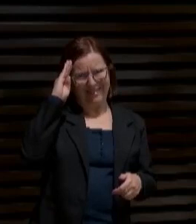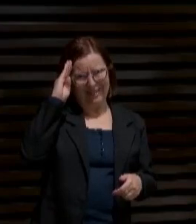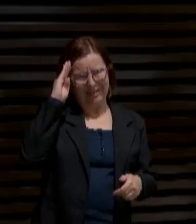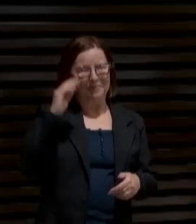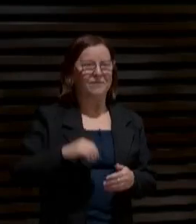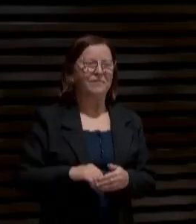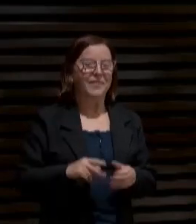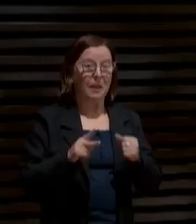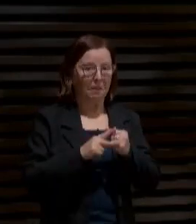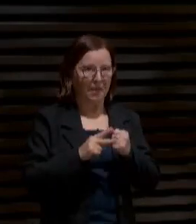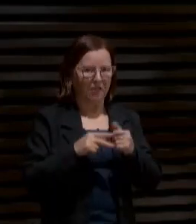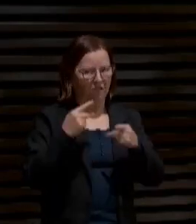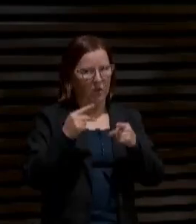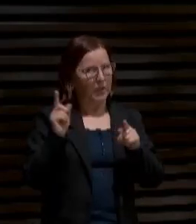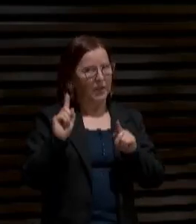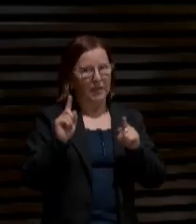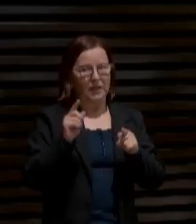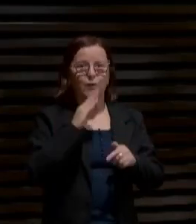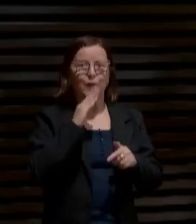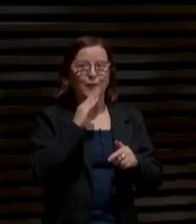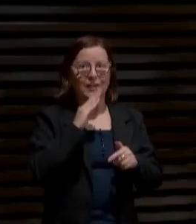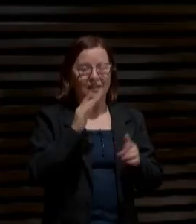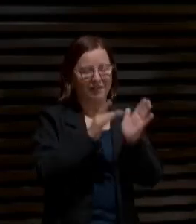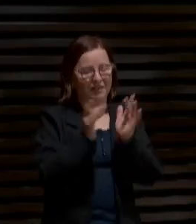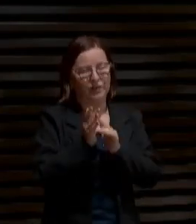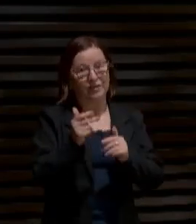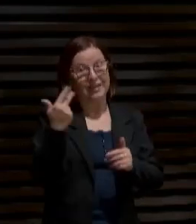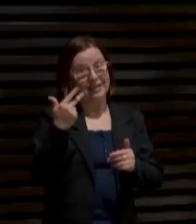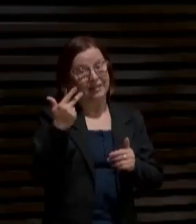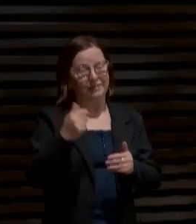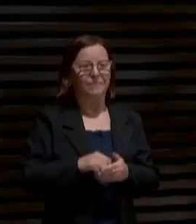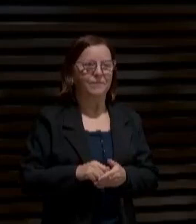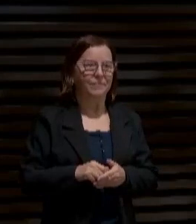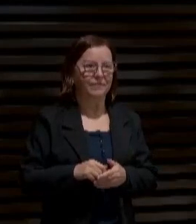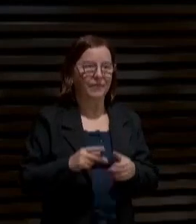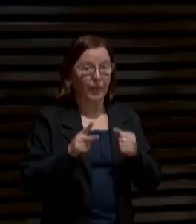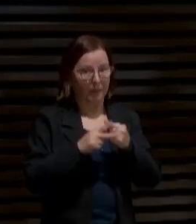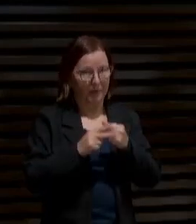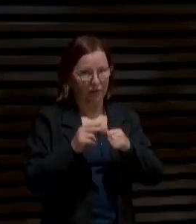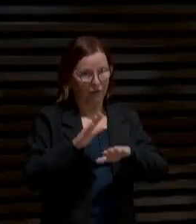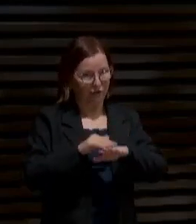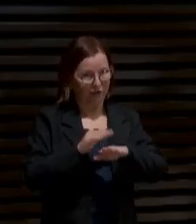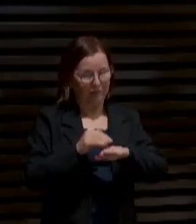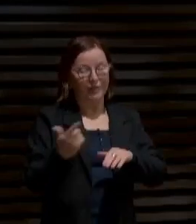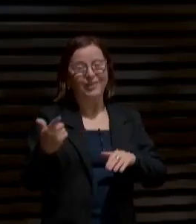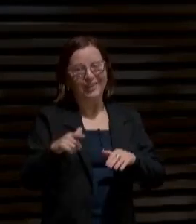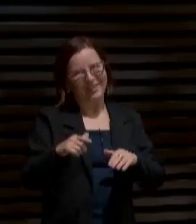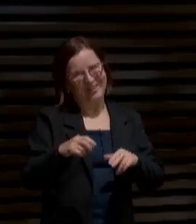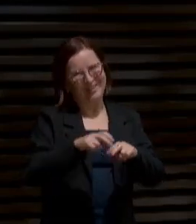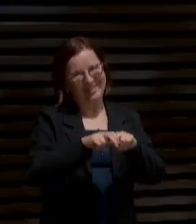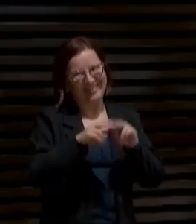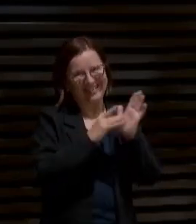o Pedro negou Jesus por três vezes o Pedro foi chamado novamente por Jesus